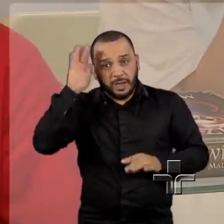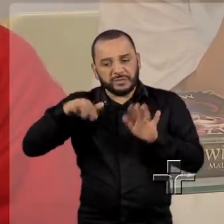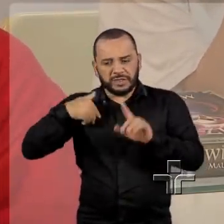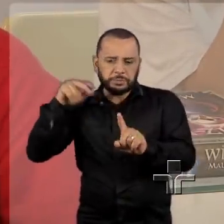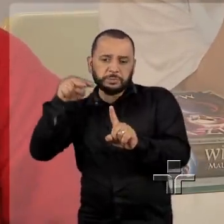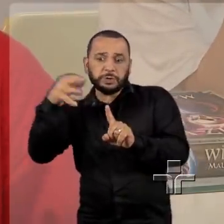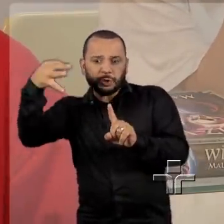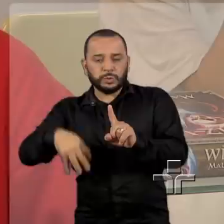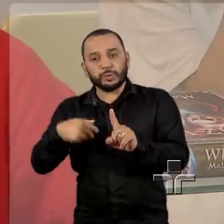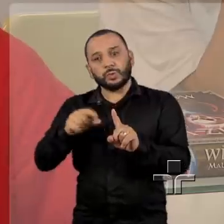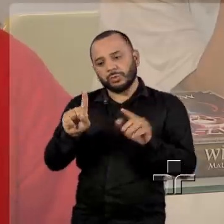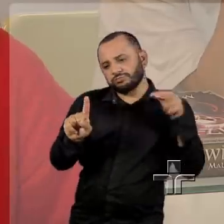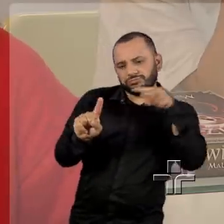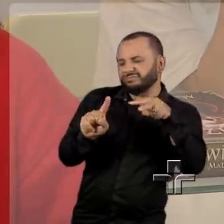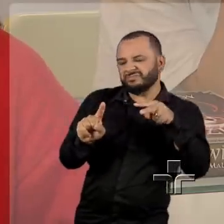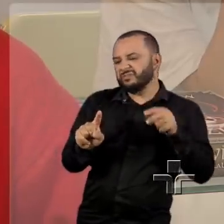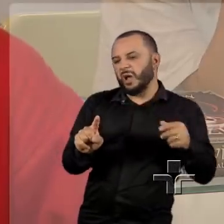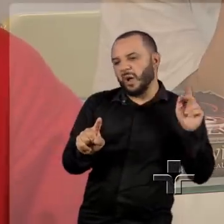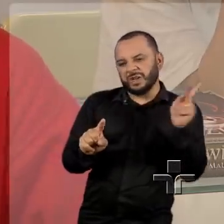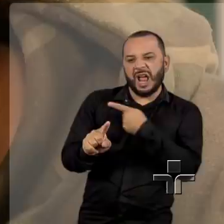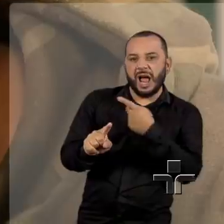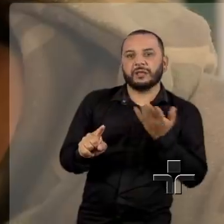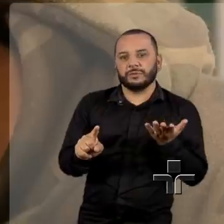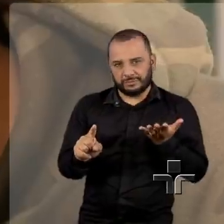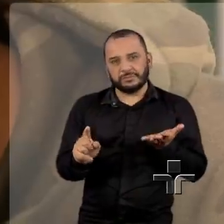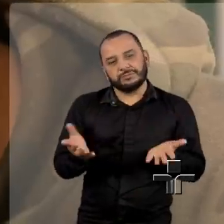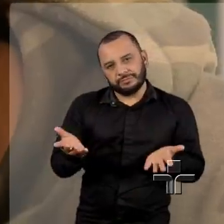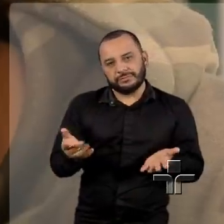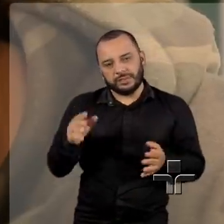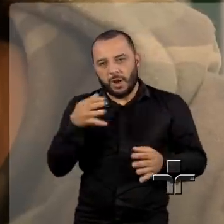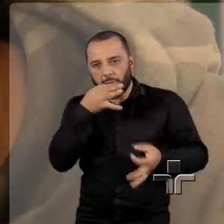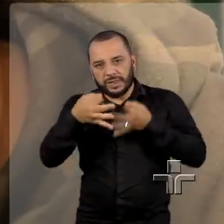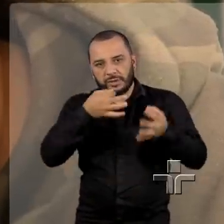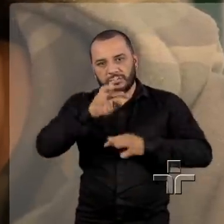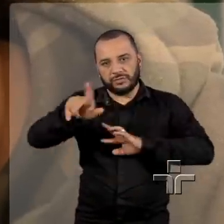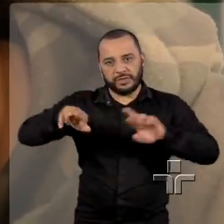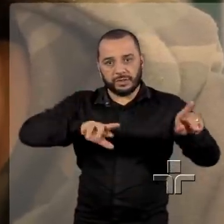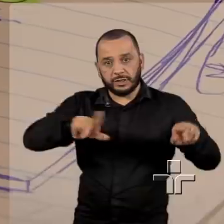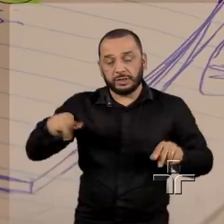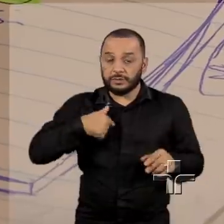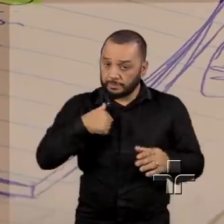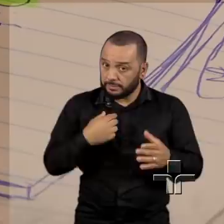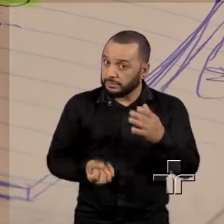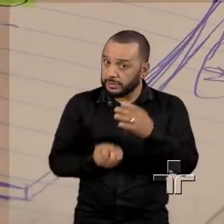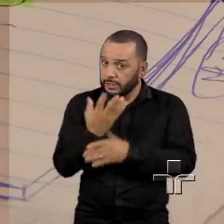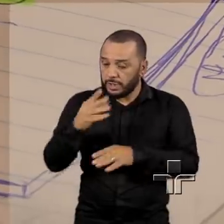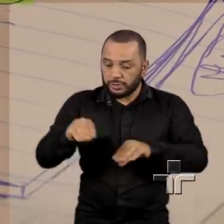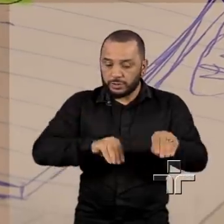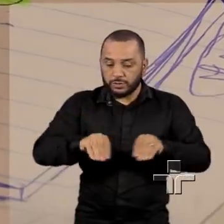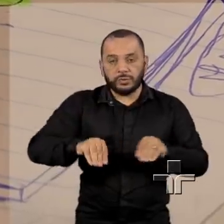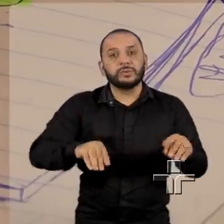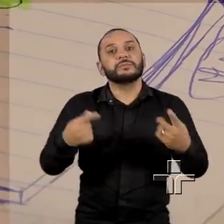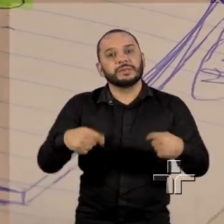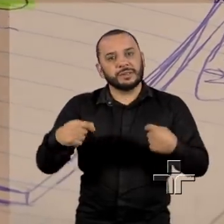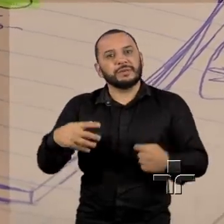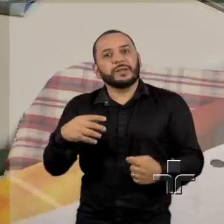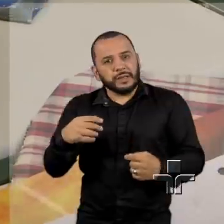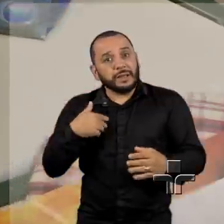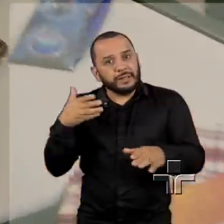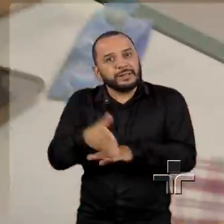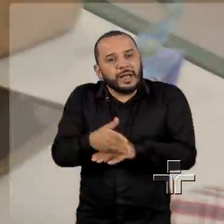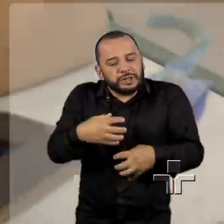justo para você pode não ser justo para mim, assim por diante. Para construir um jogo analógico, eles tiveram que entrar no clima do